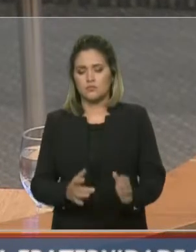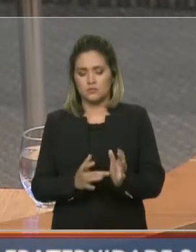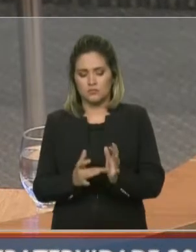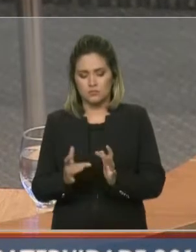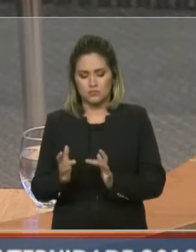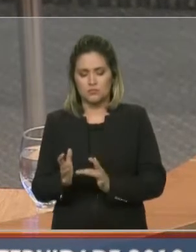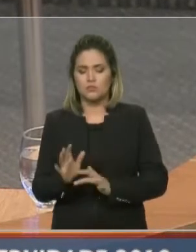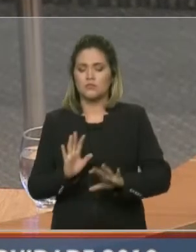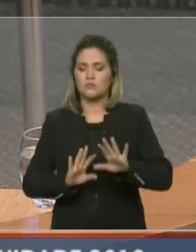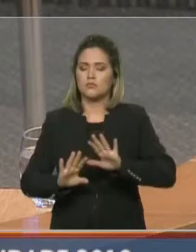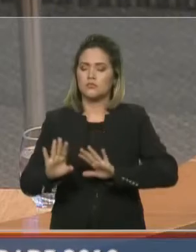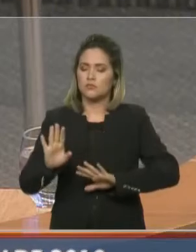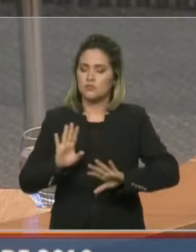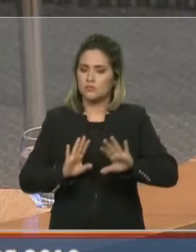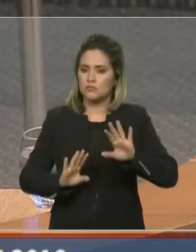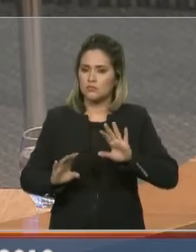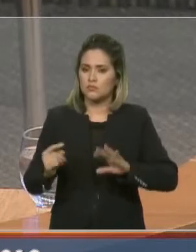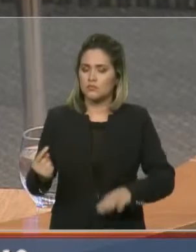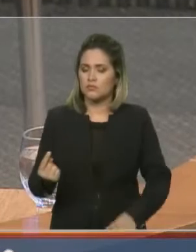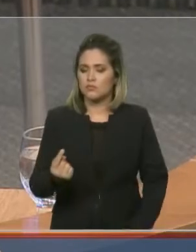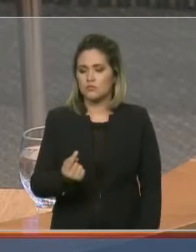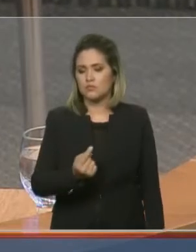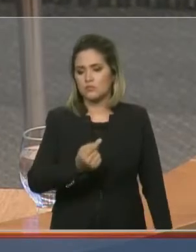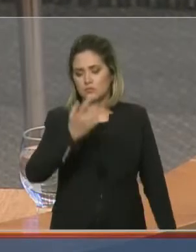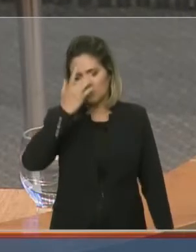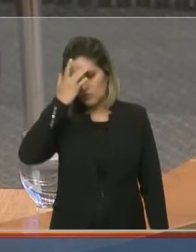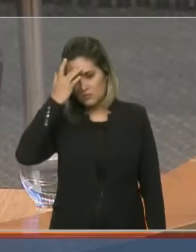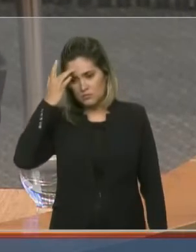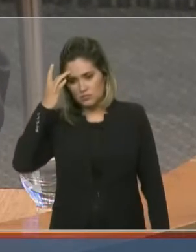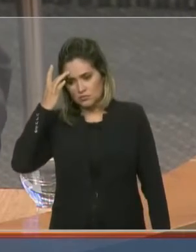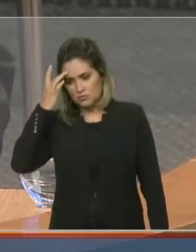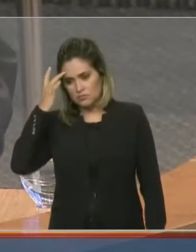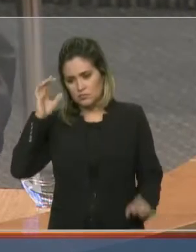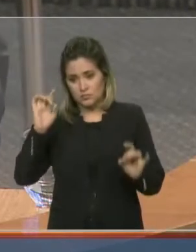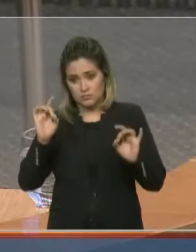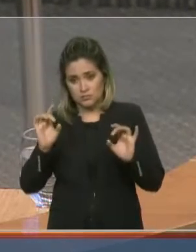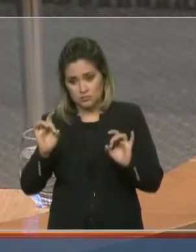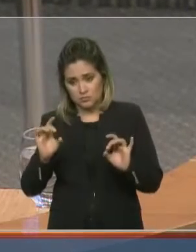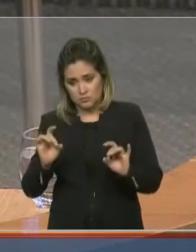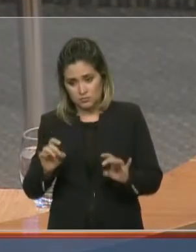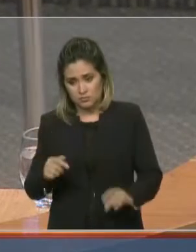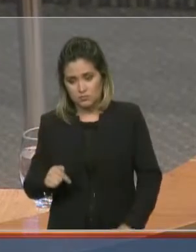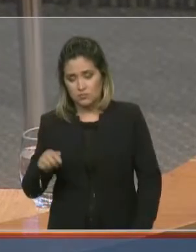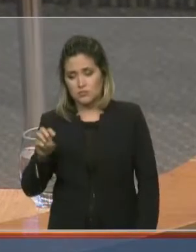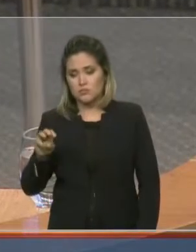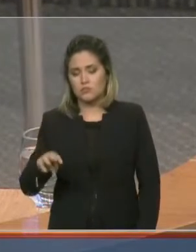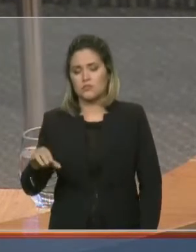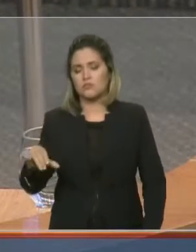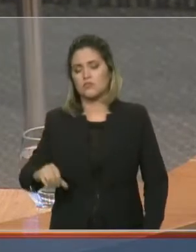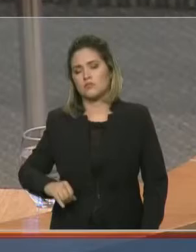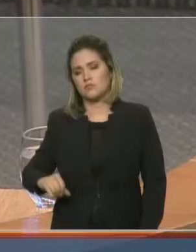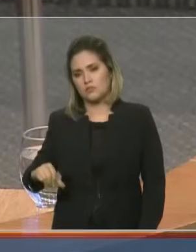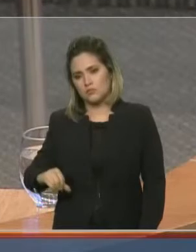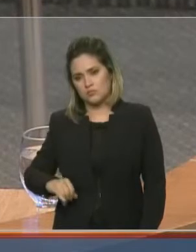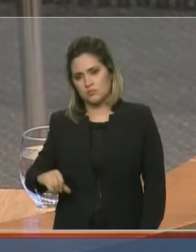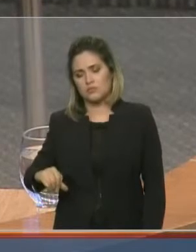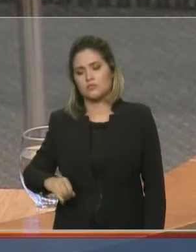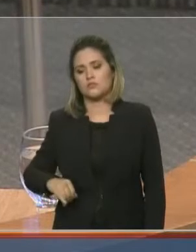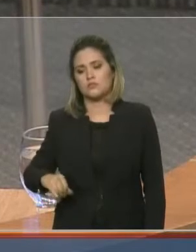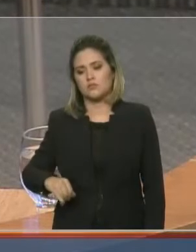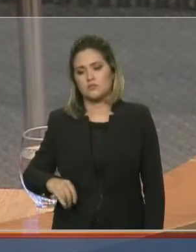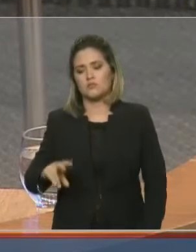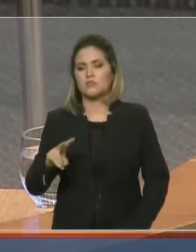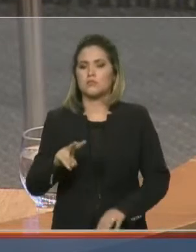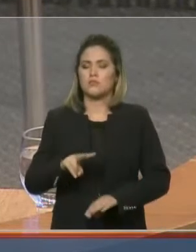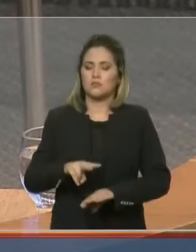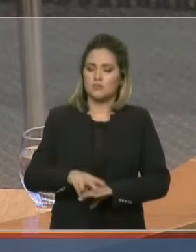pela realidade de cada pessoa humana, de modo especial dos sofredores, dos mais necessitados, as